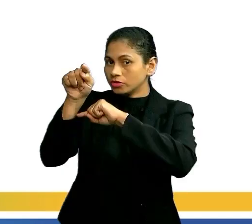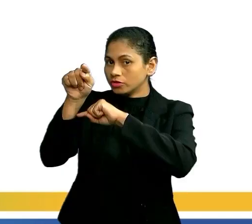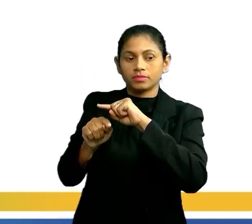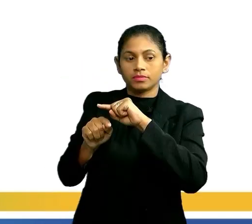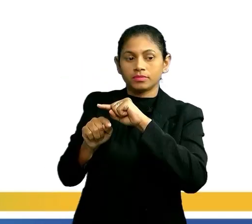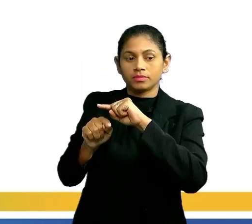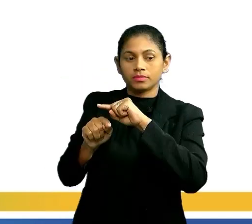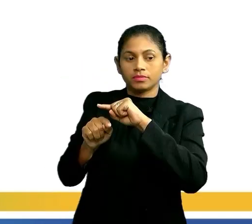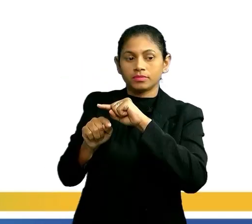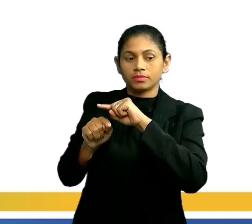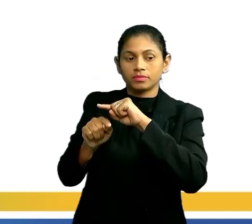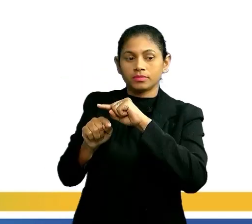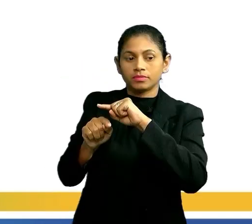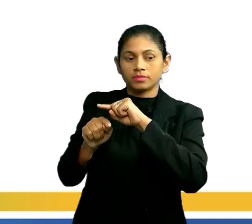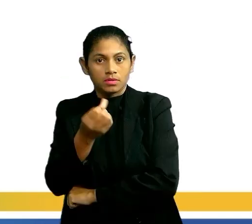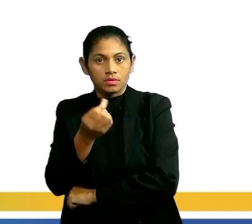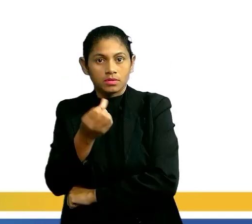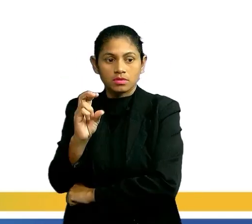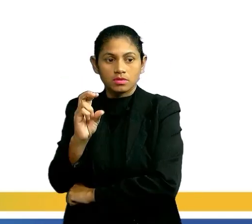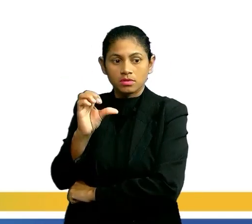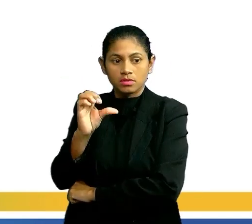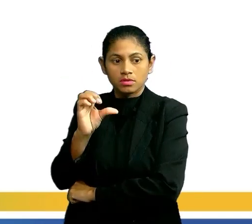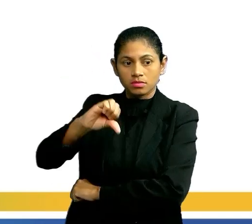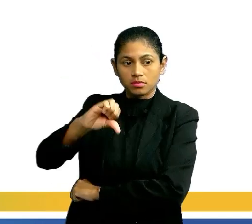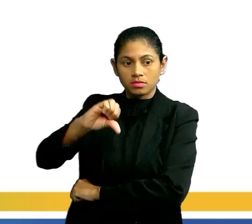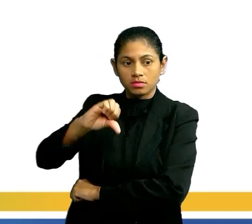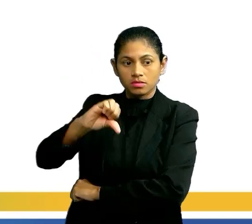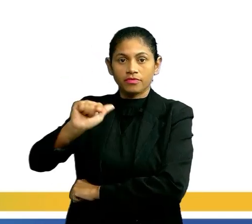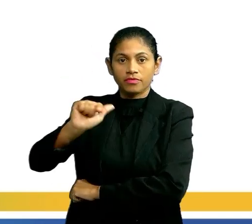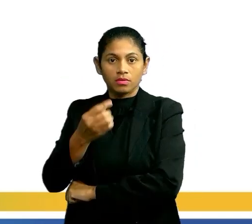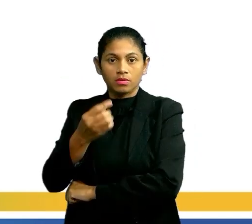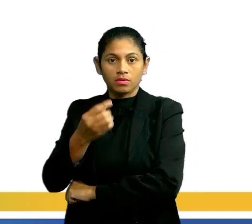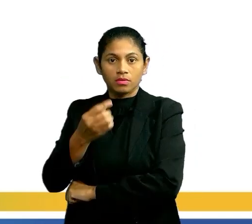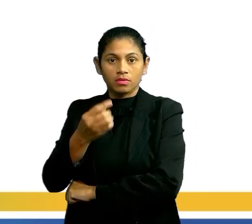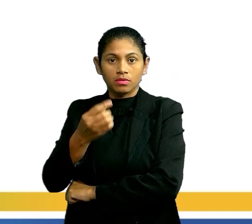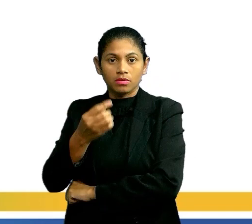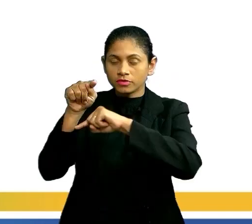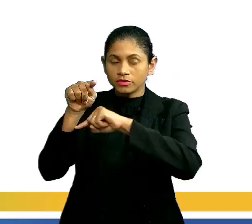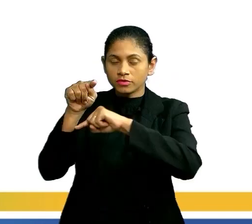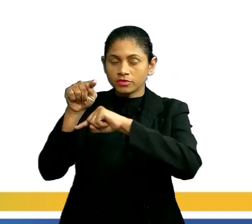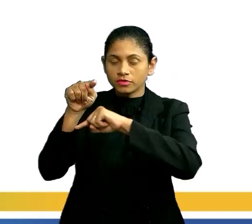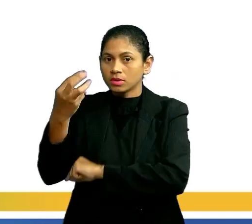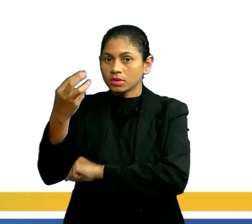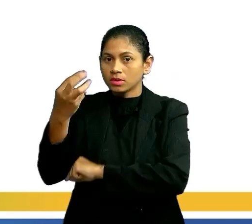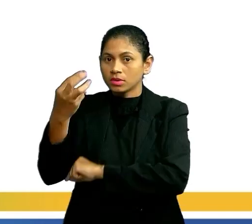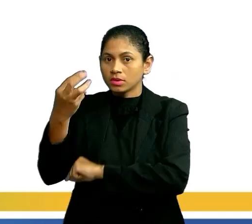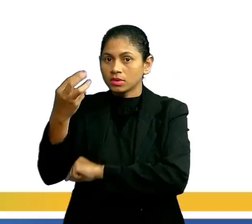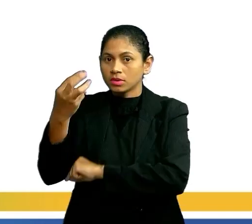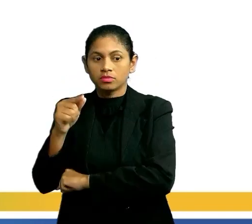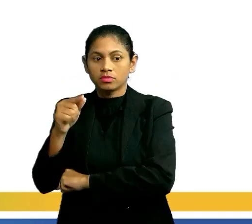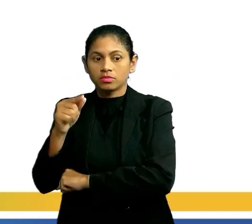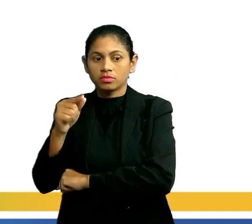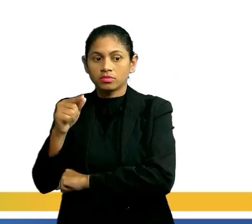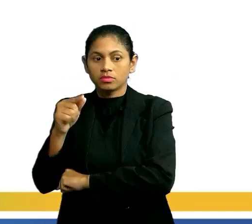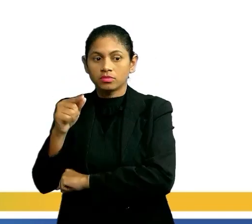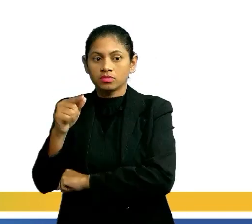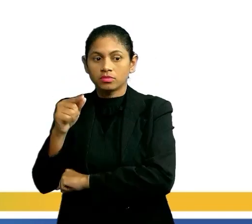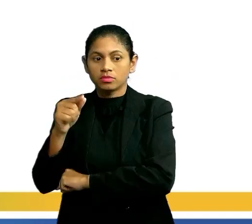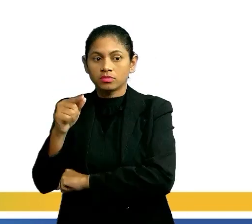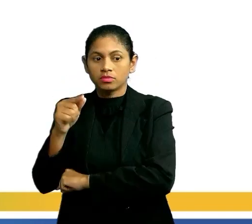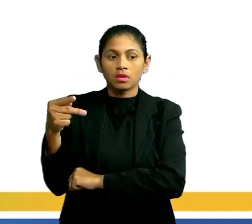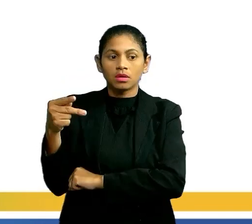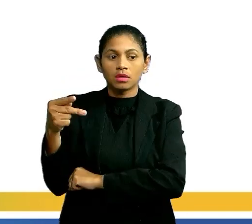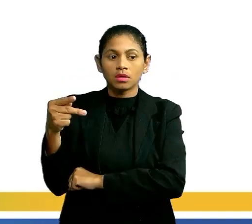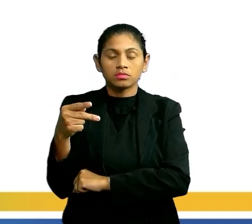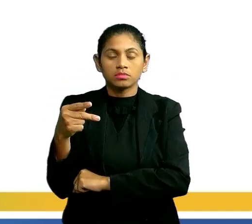659,4 para 31,4, a gente vai achar 21. Divisão exata. Esse 21 é o resultado dessa divisão. Repete